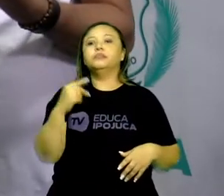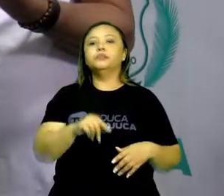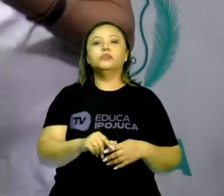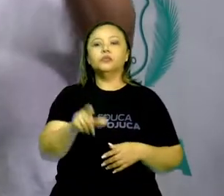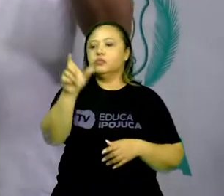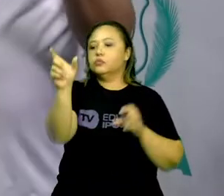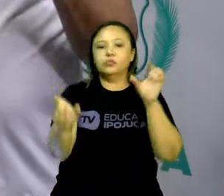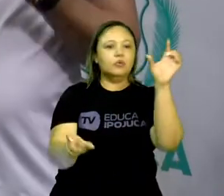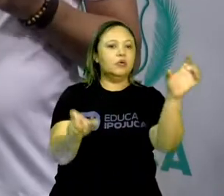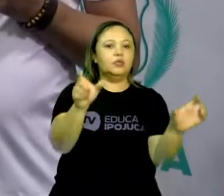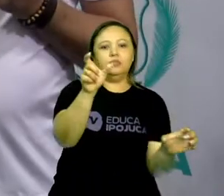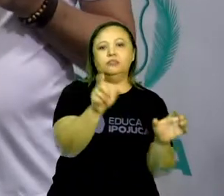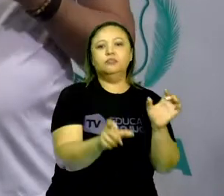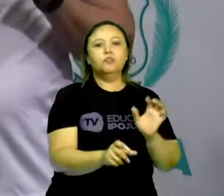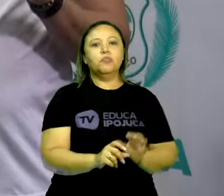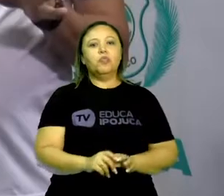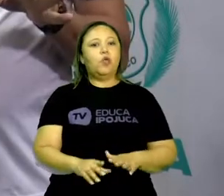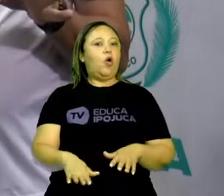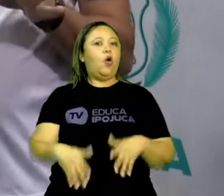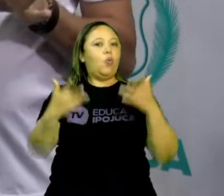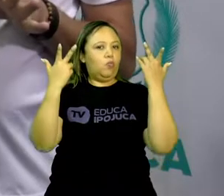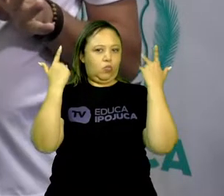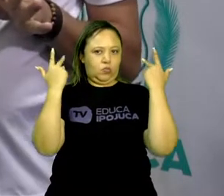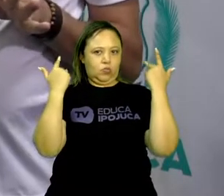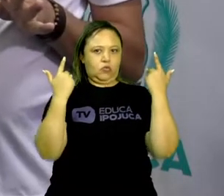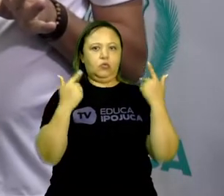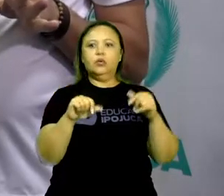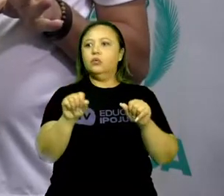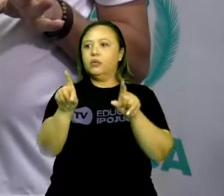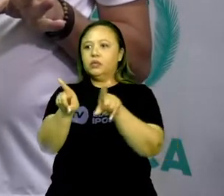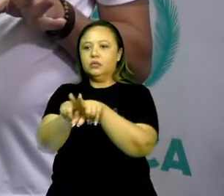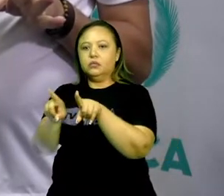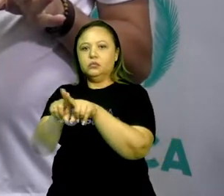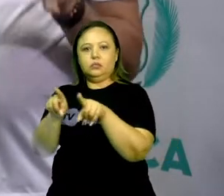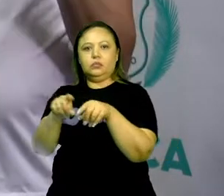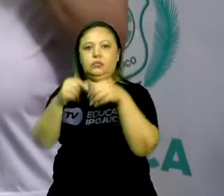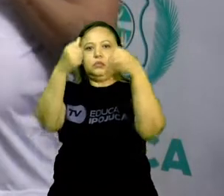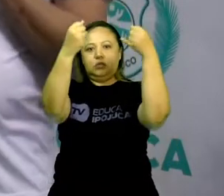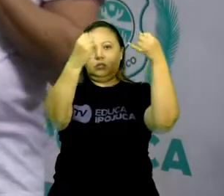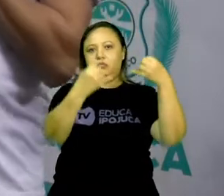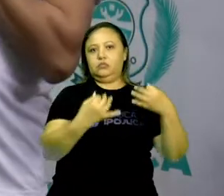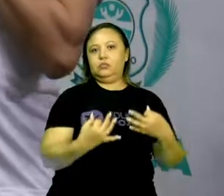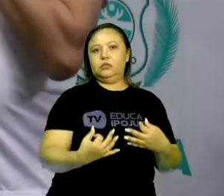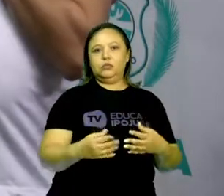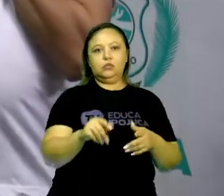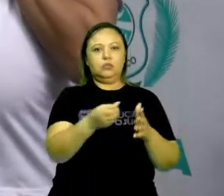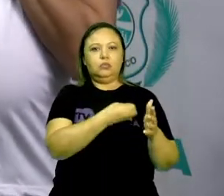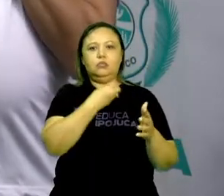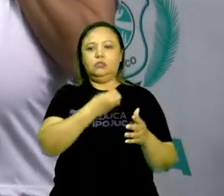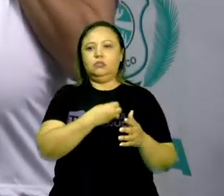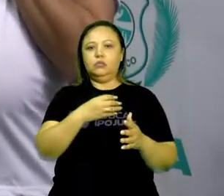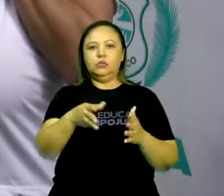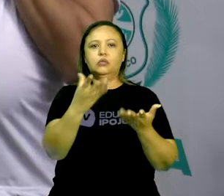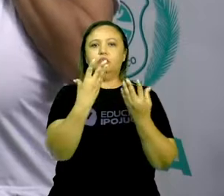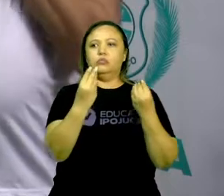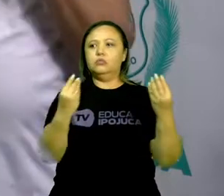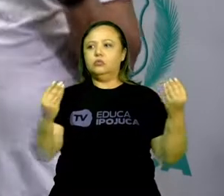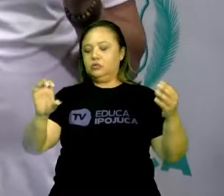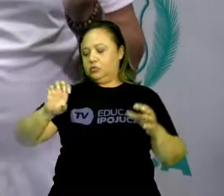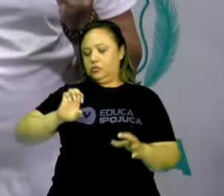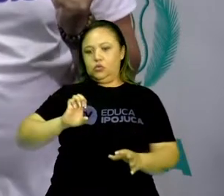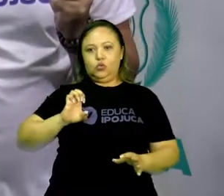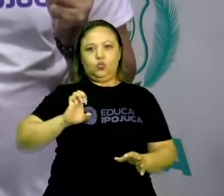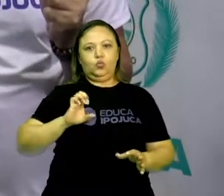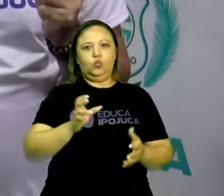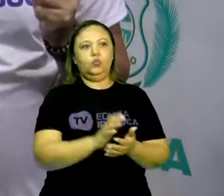proletariado. Mas fala também dos ricos, né? Sabe aquela coisa assim do tipo, sabe